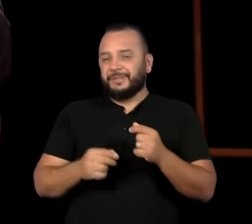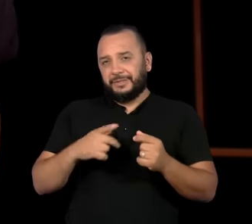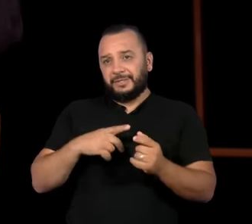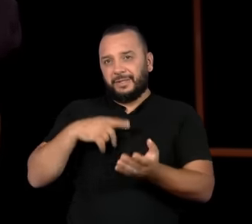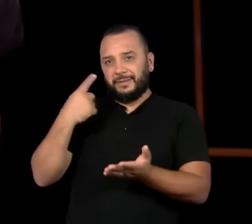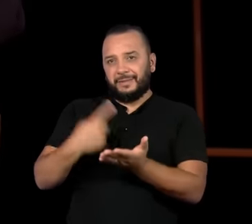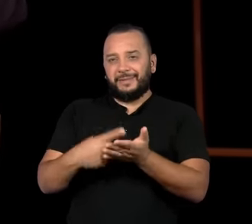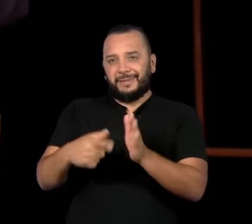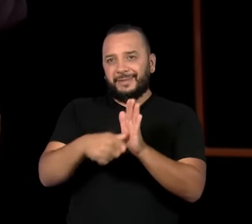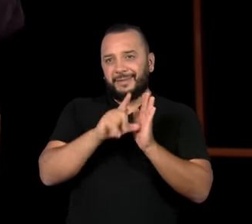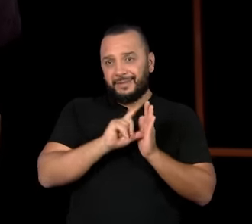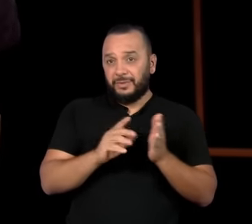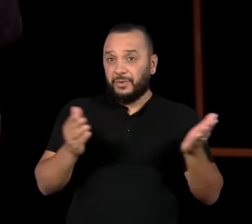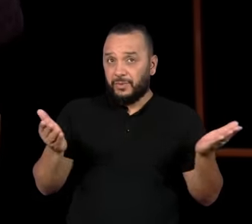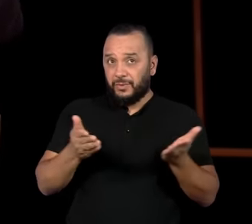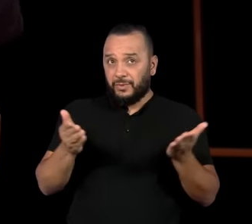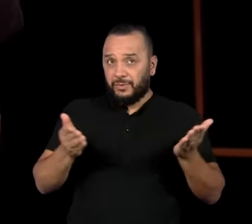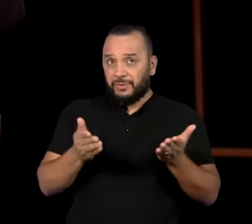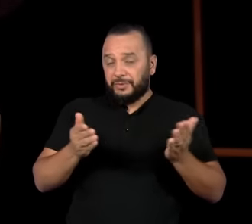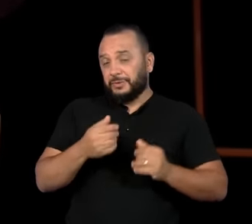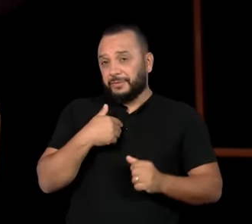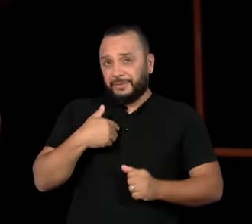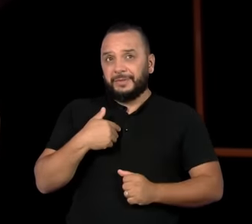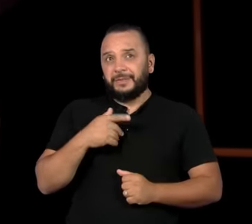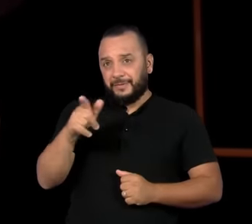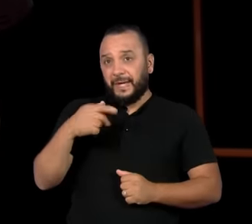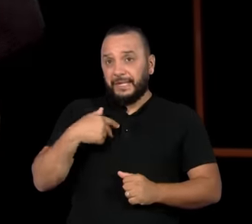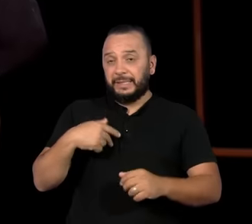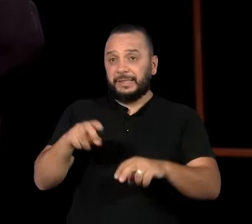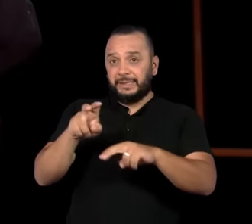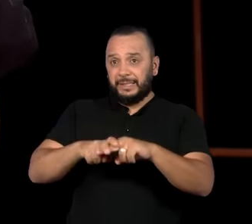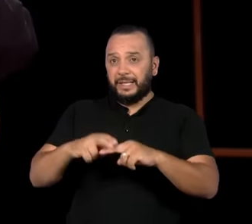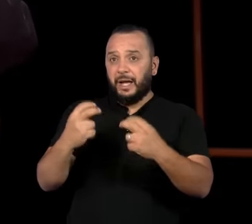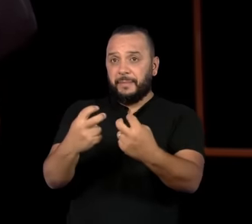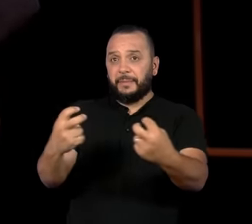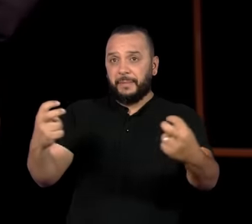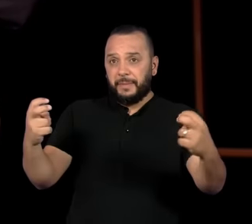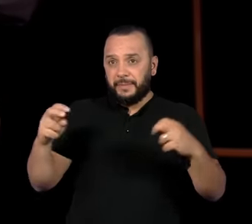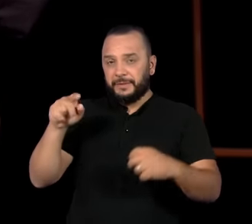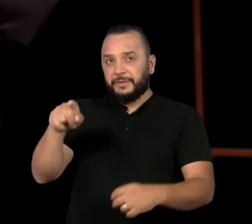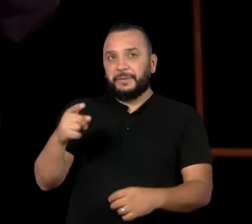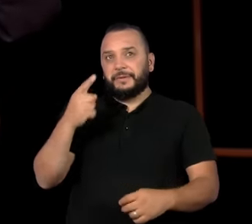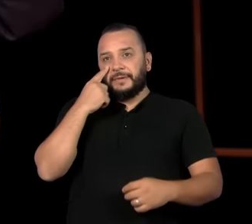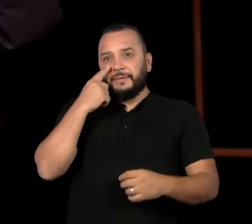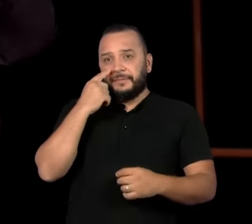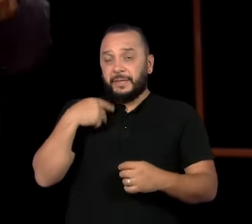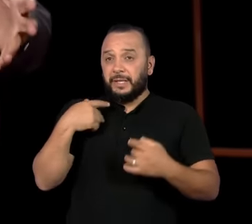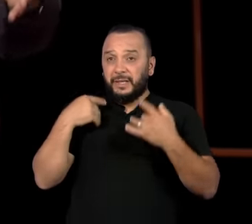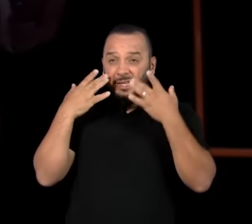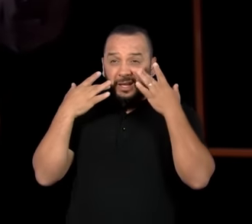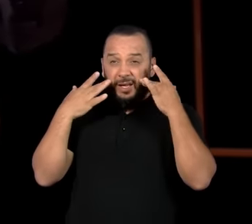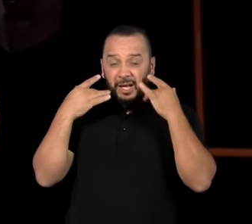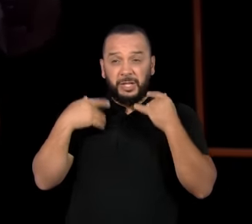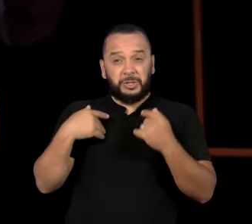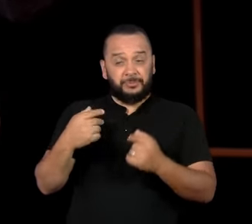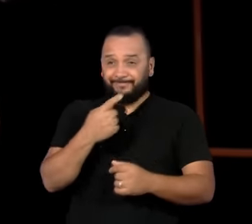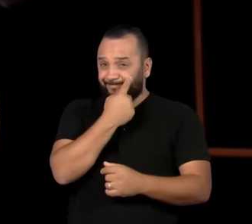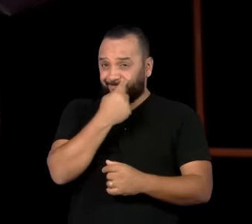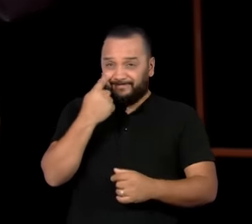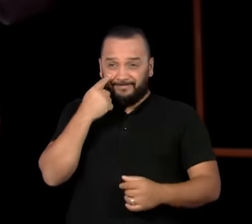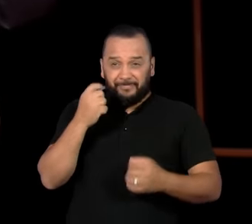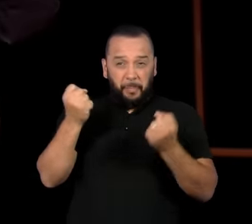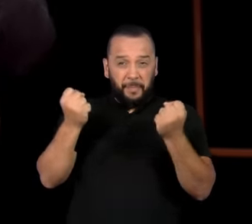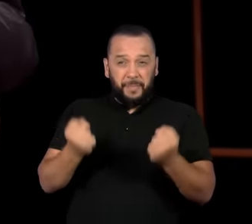definidas. Hoje você vai sentar aí na plateia para assistir a um drama pesado, quase